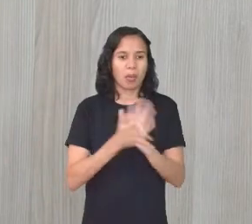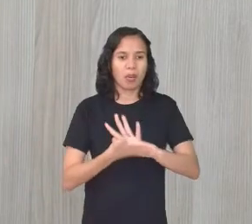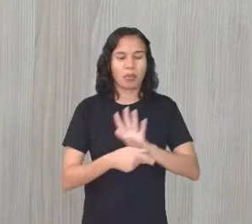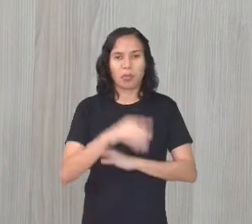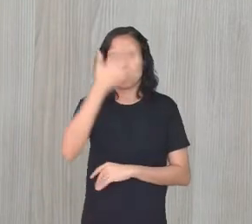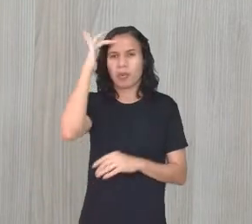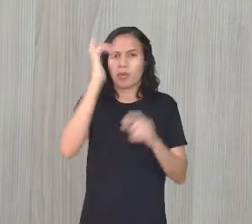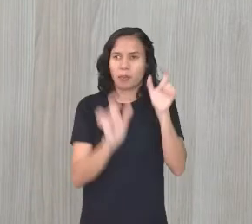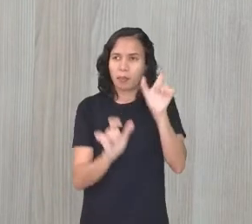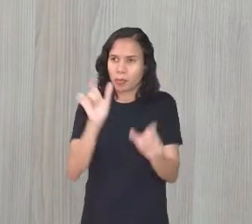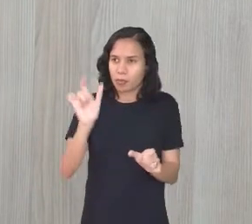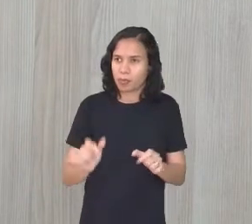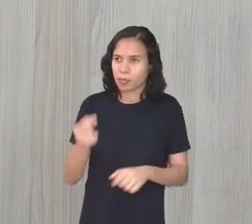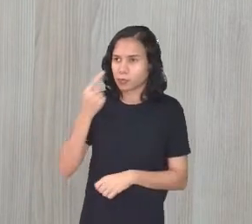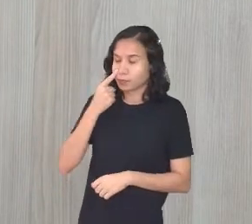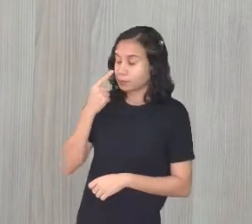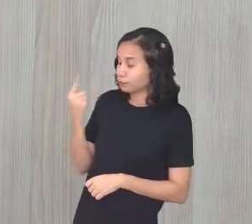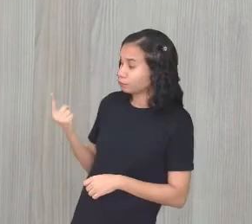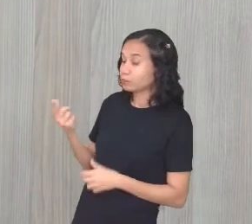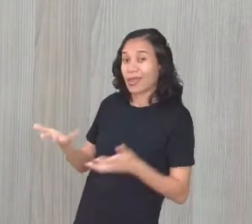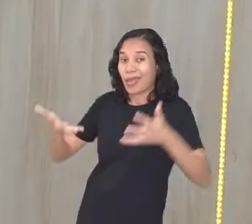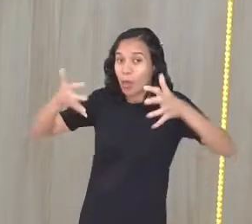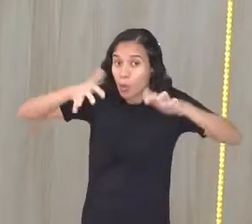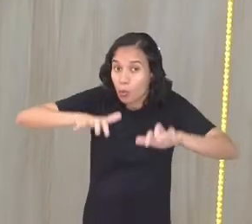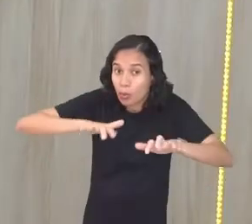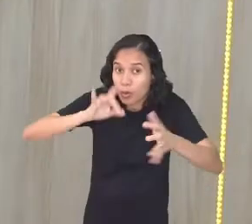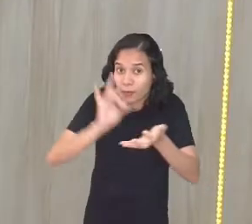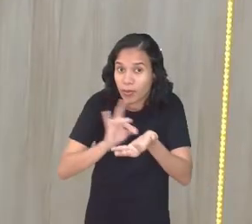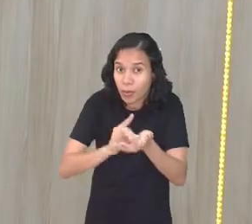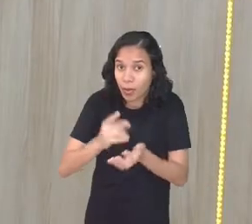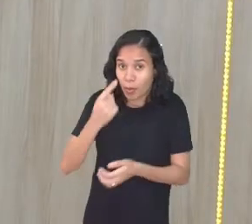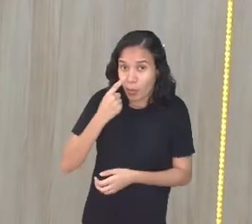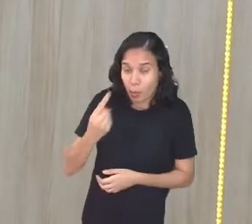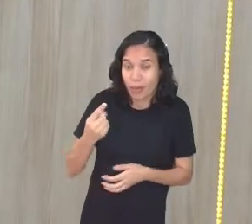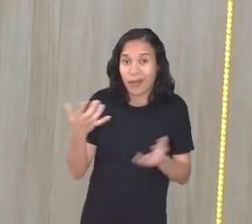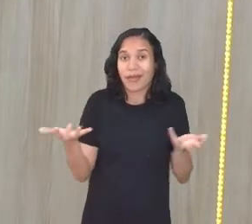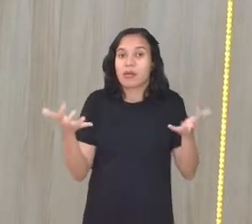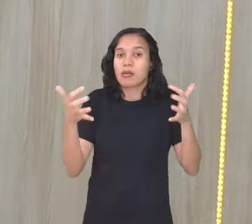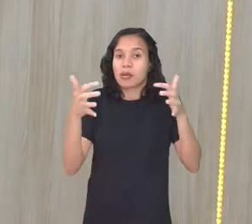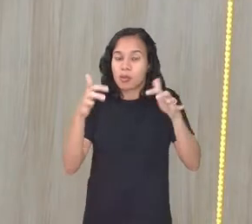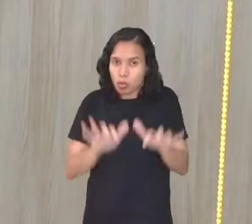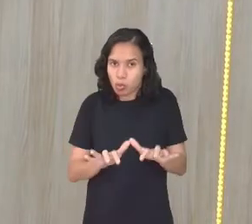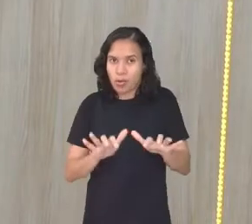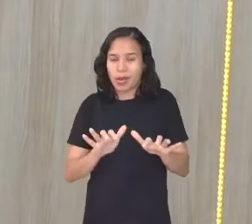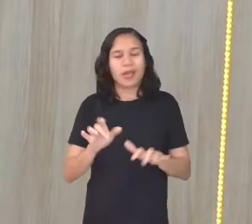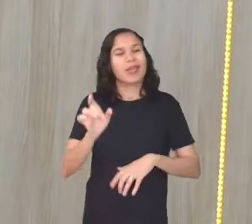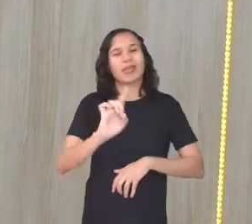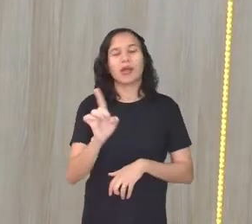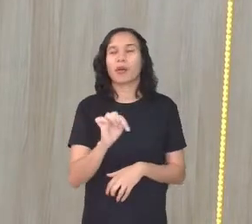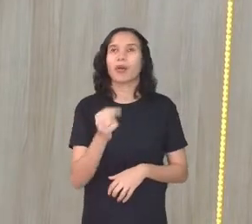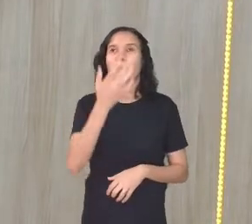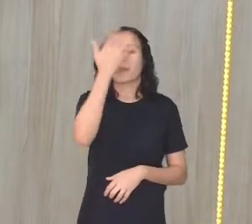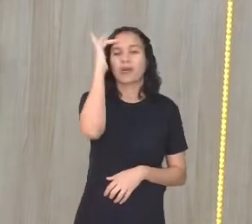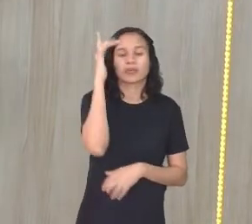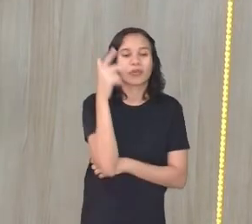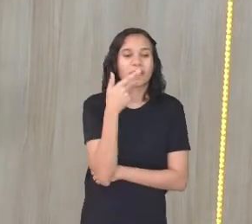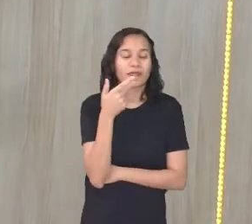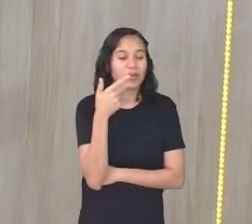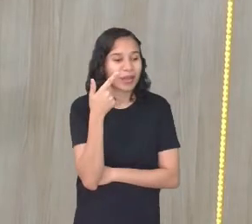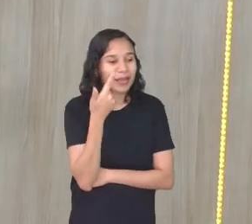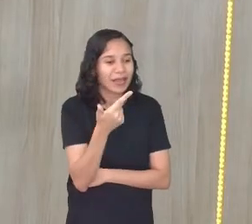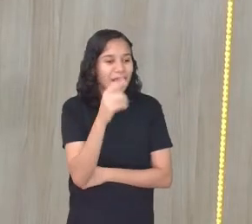essas pessoas aí. Pois é, incluir mesmo. E incluir não é tratar a pessoa